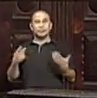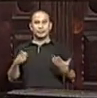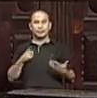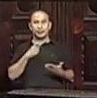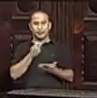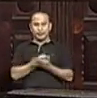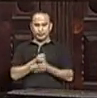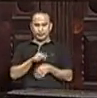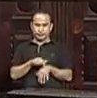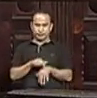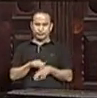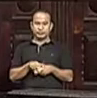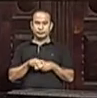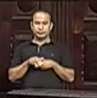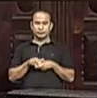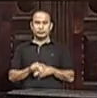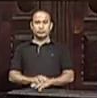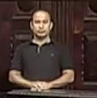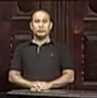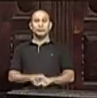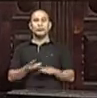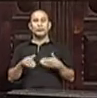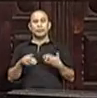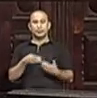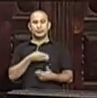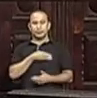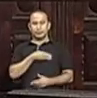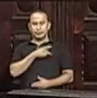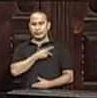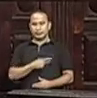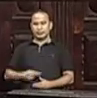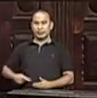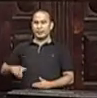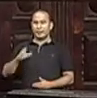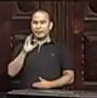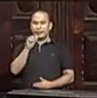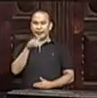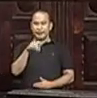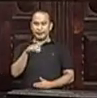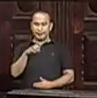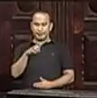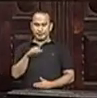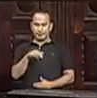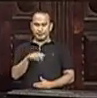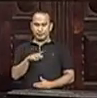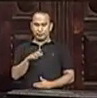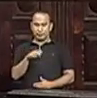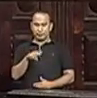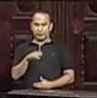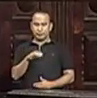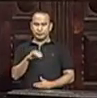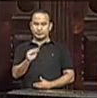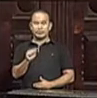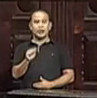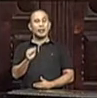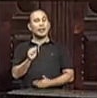isso. Então, a ministra presidente, Carmen Lúcia, acatou